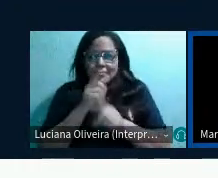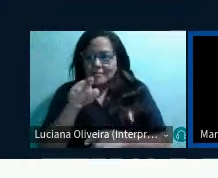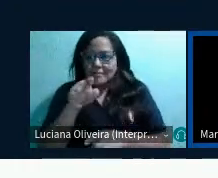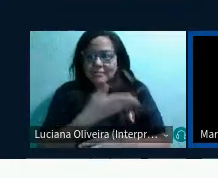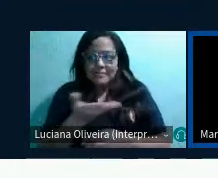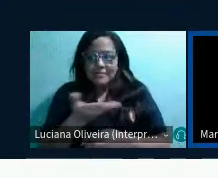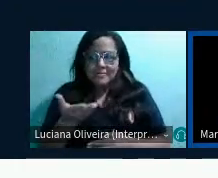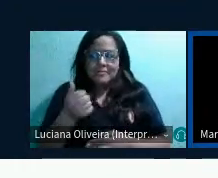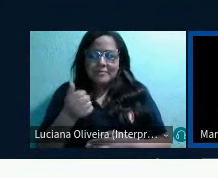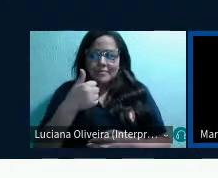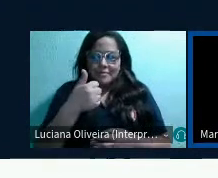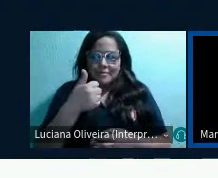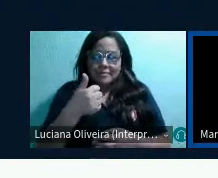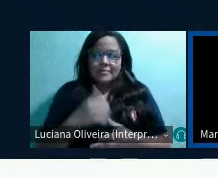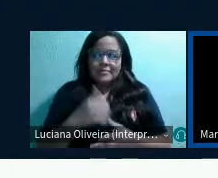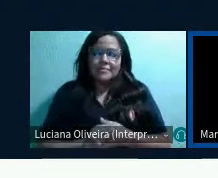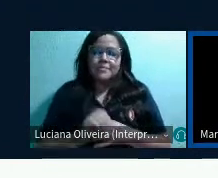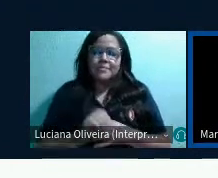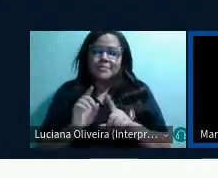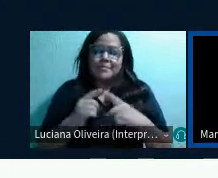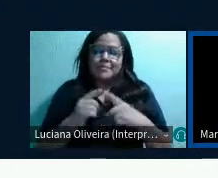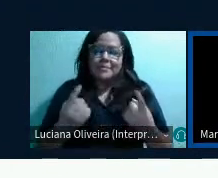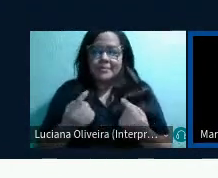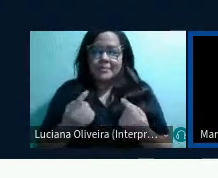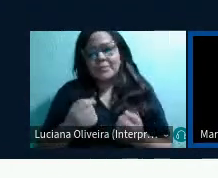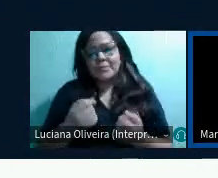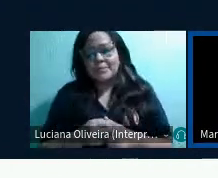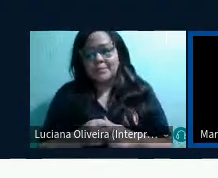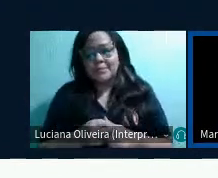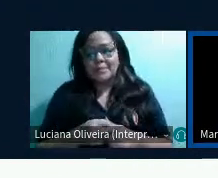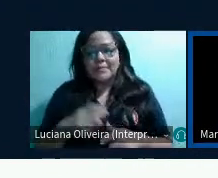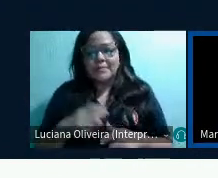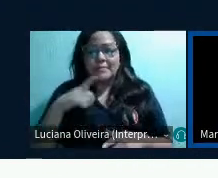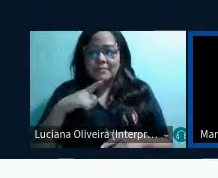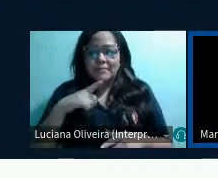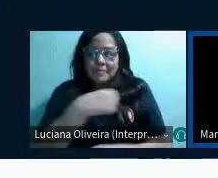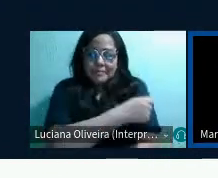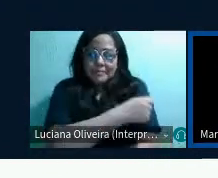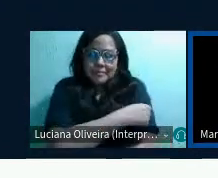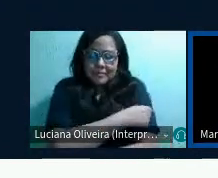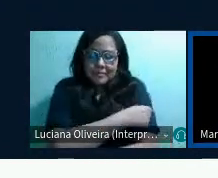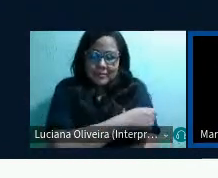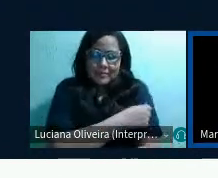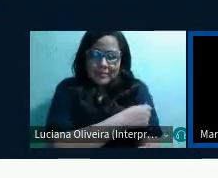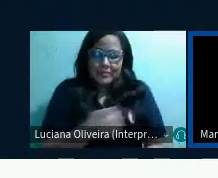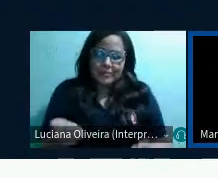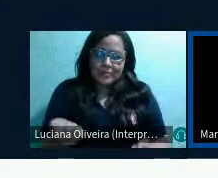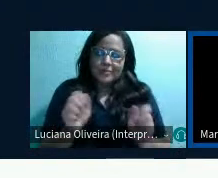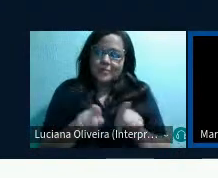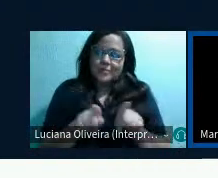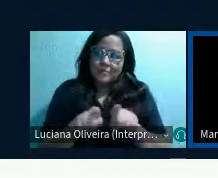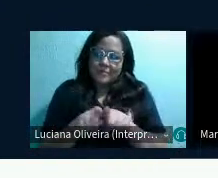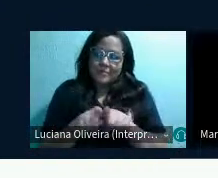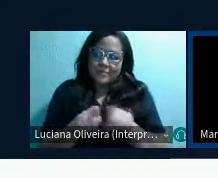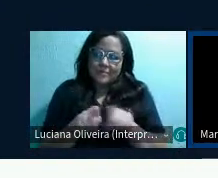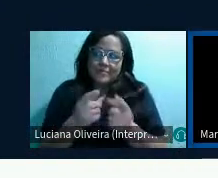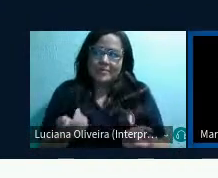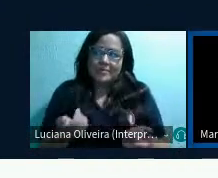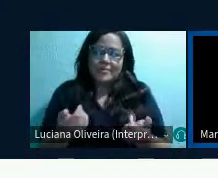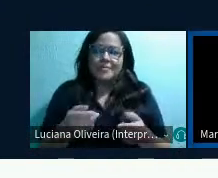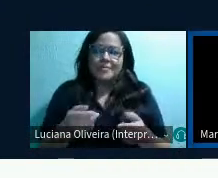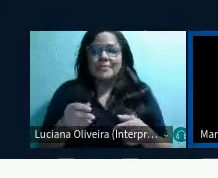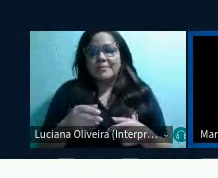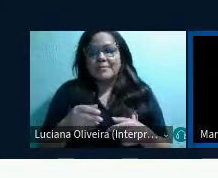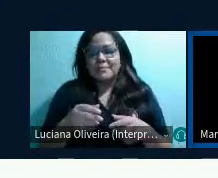essa OBR e, além de tudo, ter alunos ensinando sobre a OBR é algo que é